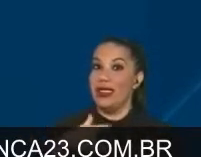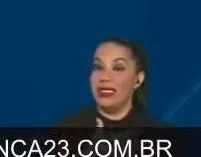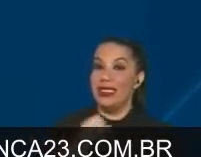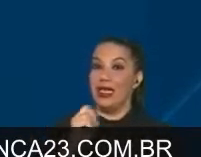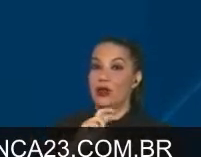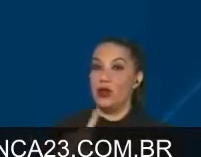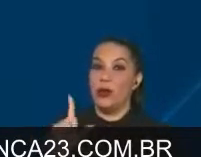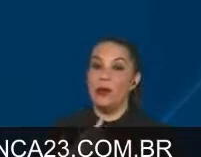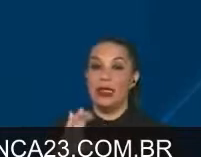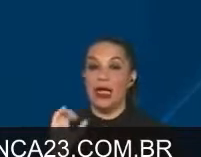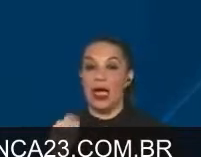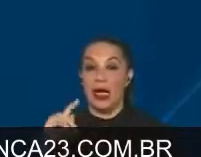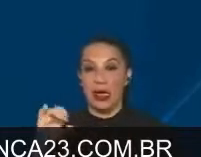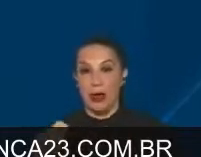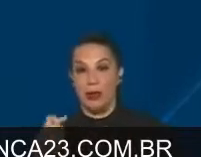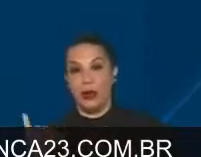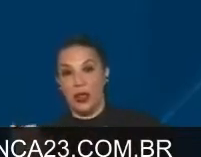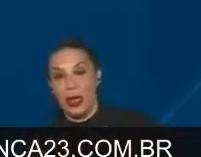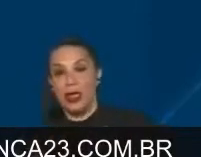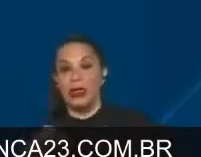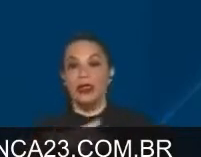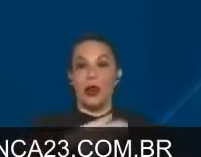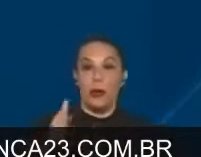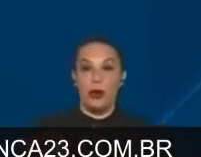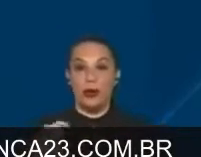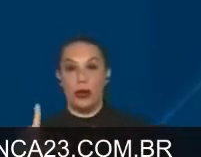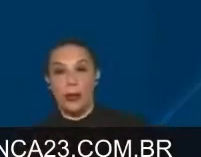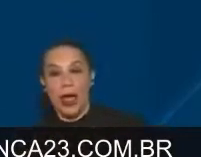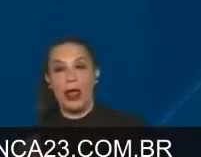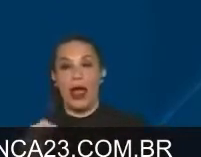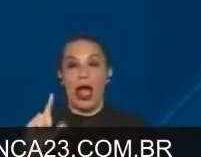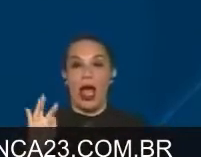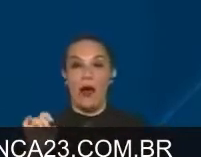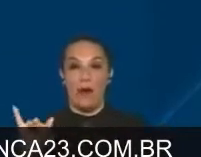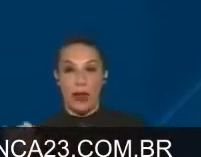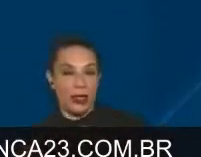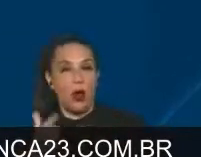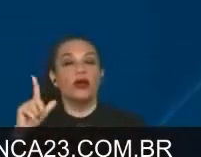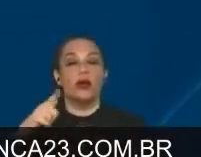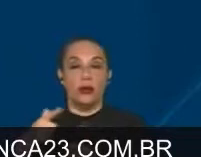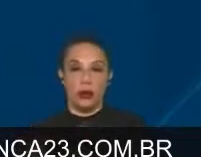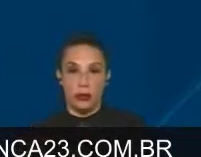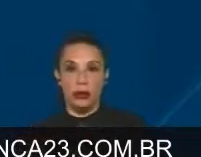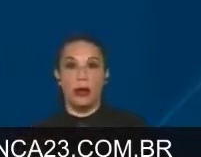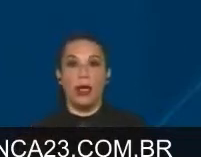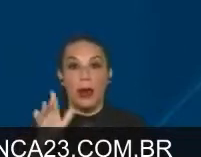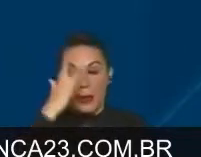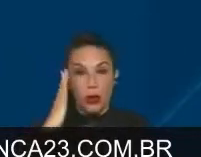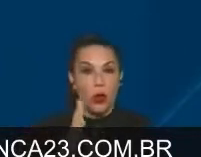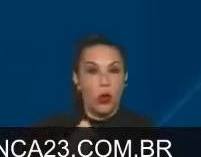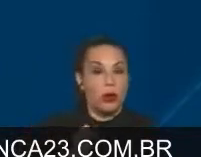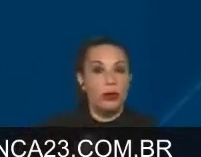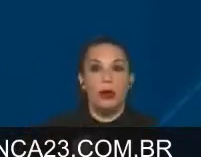como Campos Gerais, Monte Belo, Alterosa e Alfenas. Em Campos Gerais, moradores contabilizam